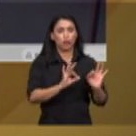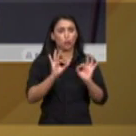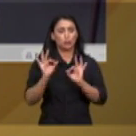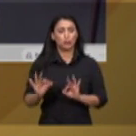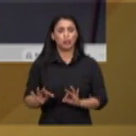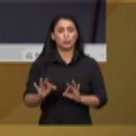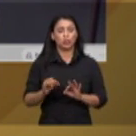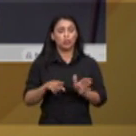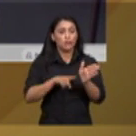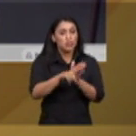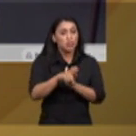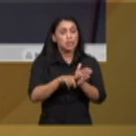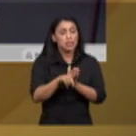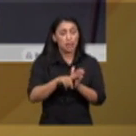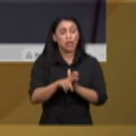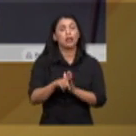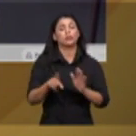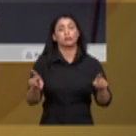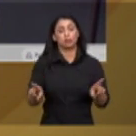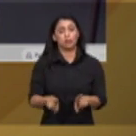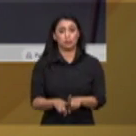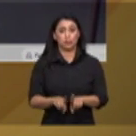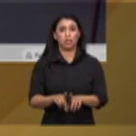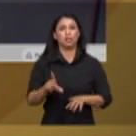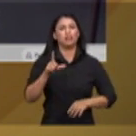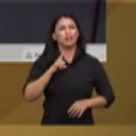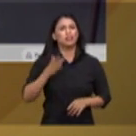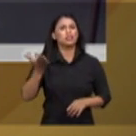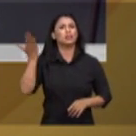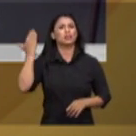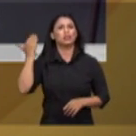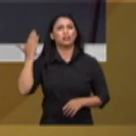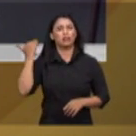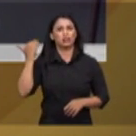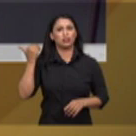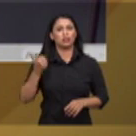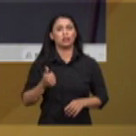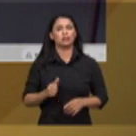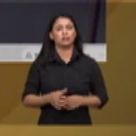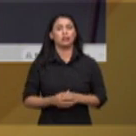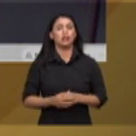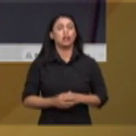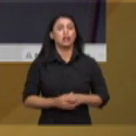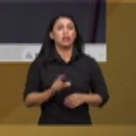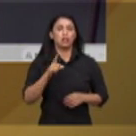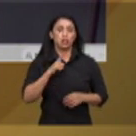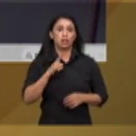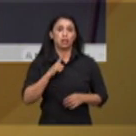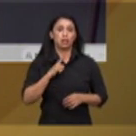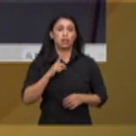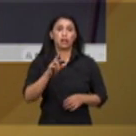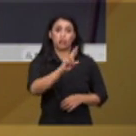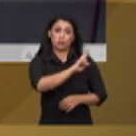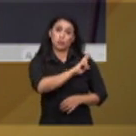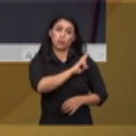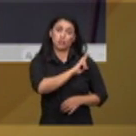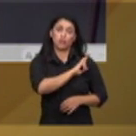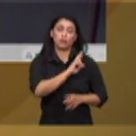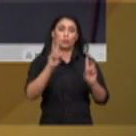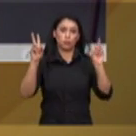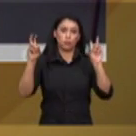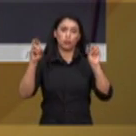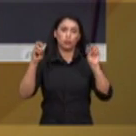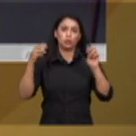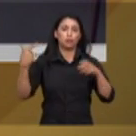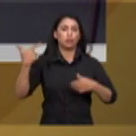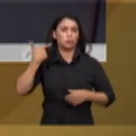Energia e Loteria, CFEL, e existiam anteriormente e cuidavam do assunto loterias.